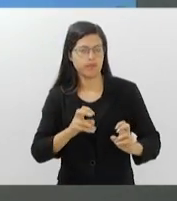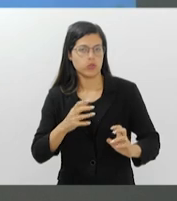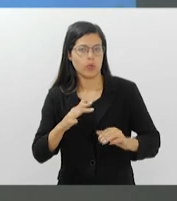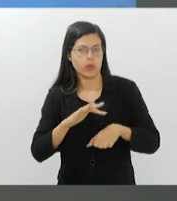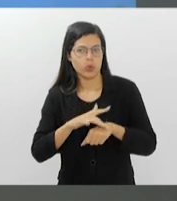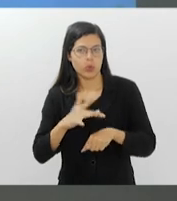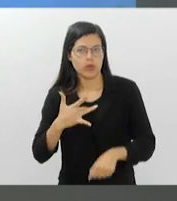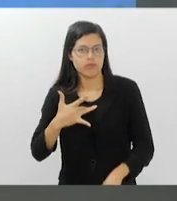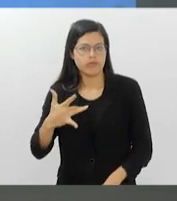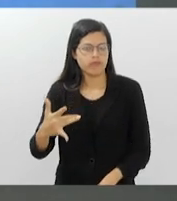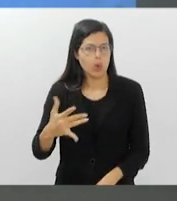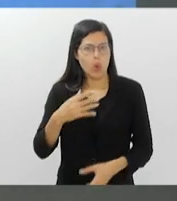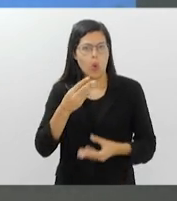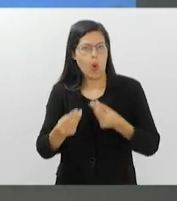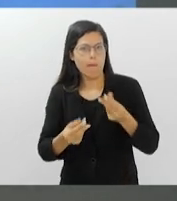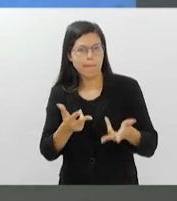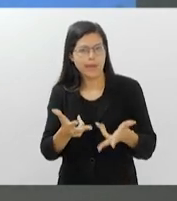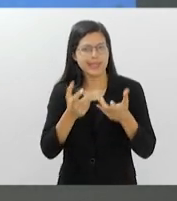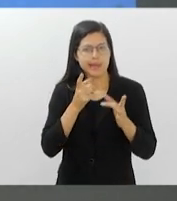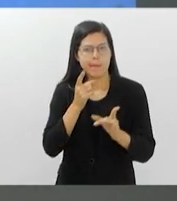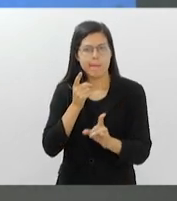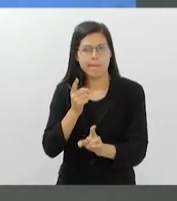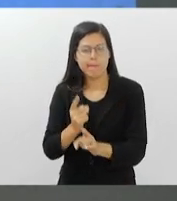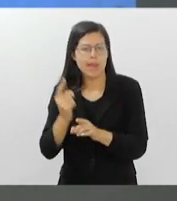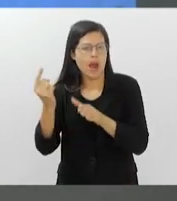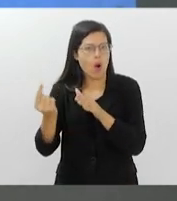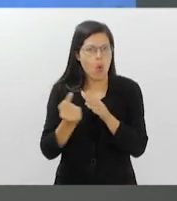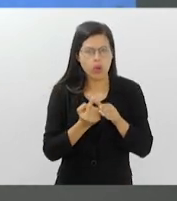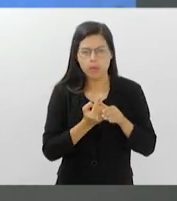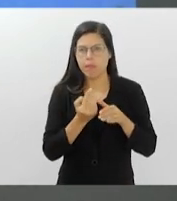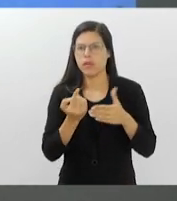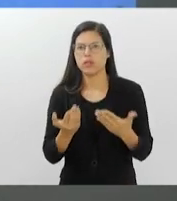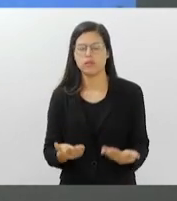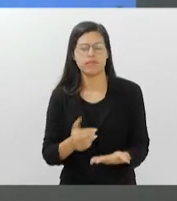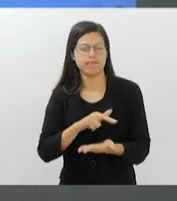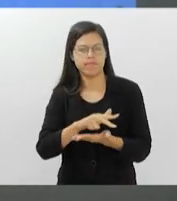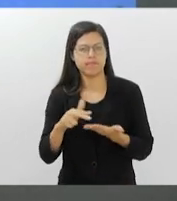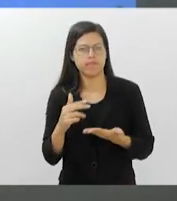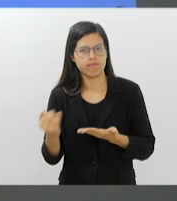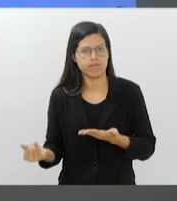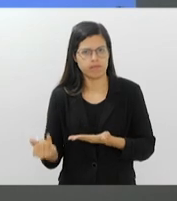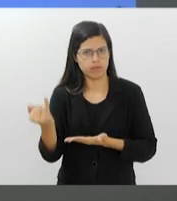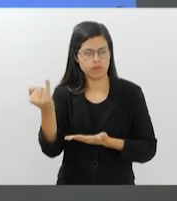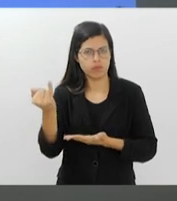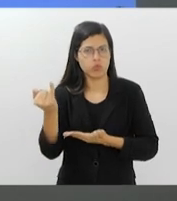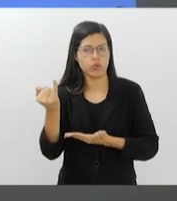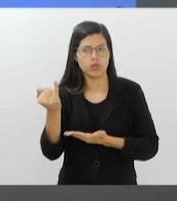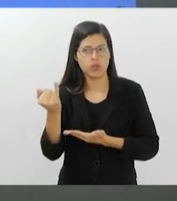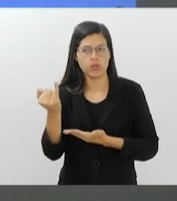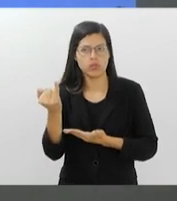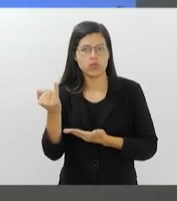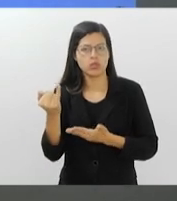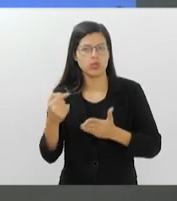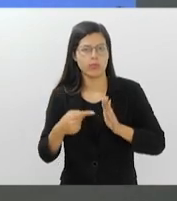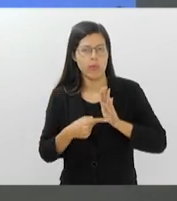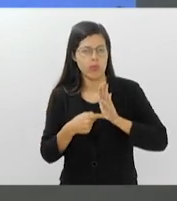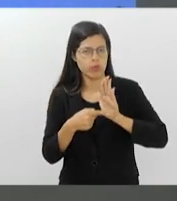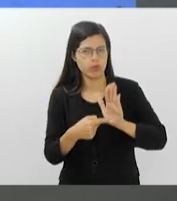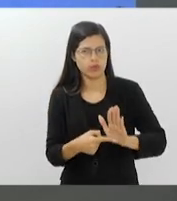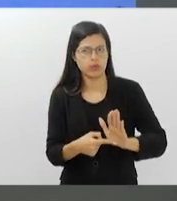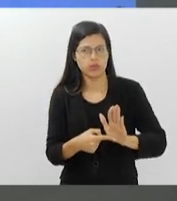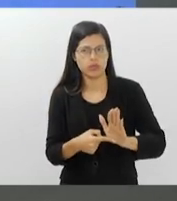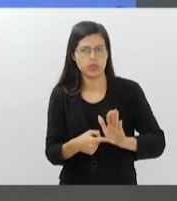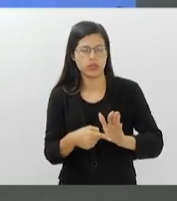sinais sintomas tratamento diagnóstico acolhimento Então isso é é é é importante a gente reforçar eh a